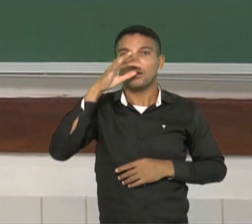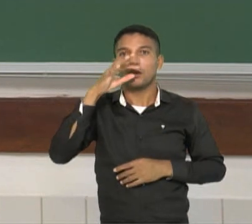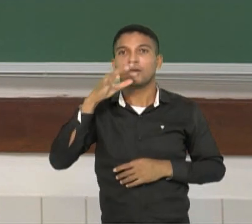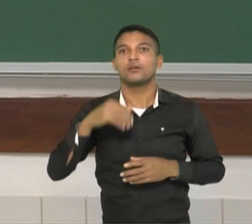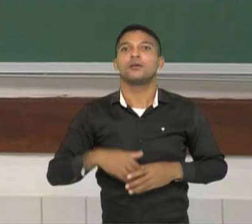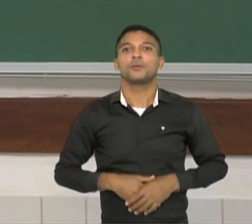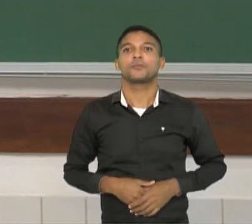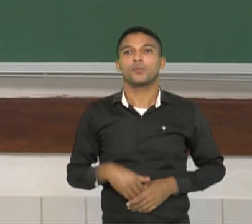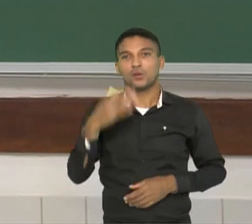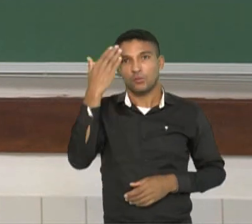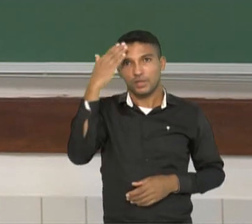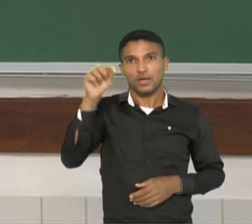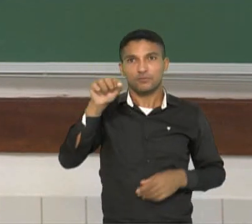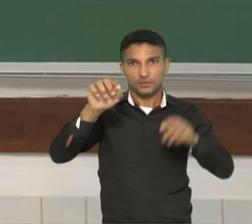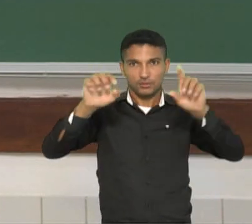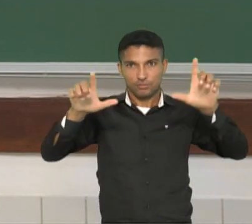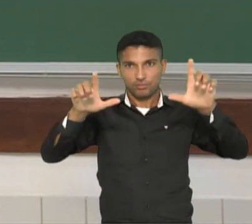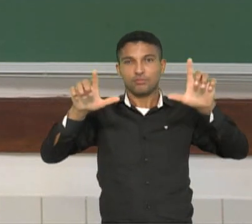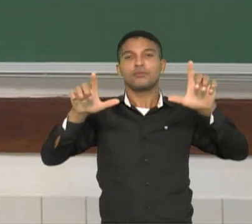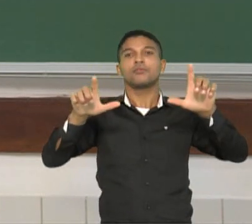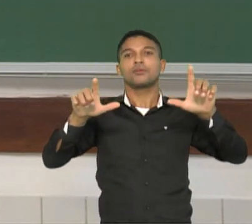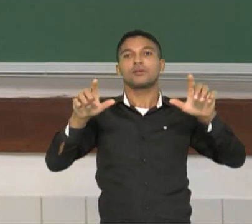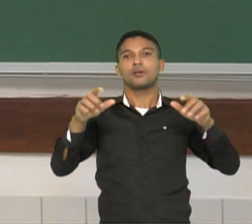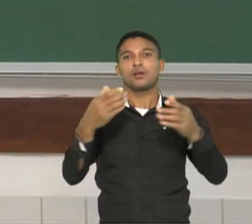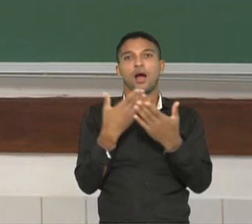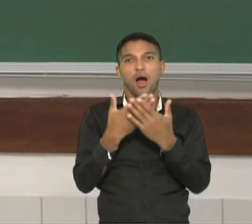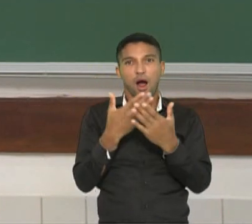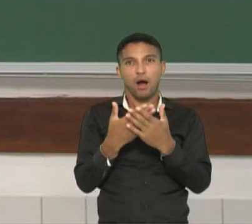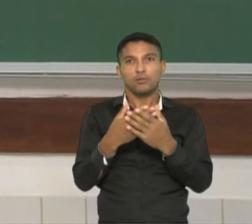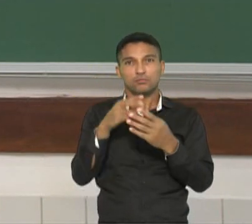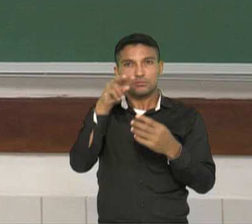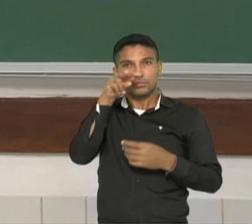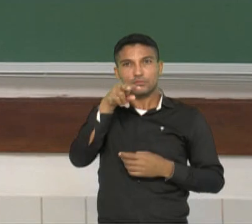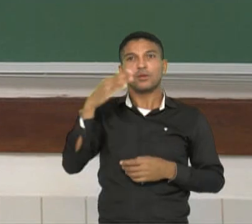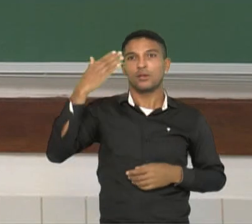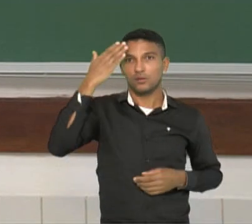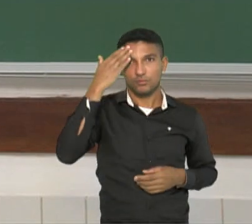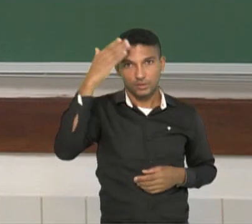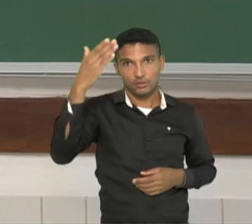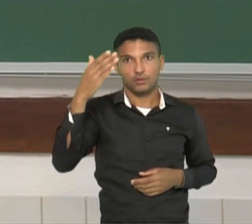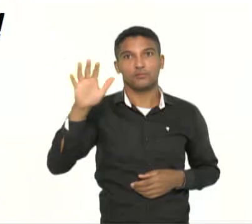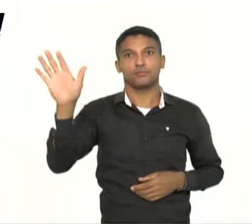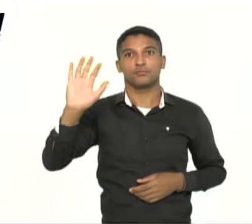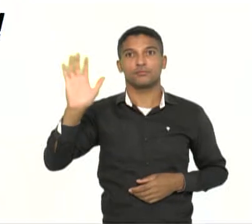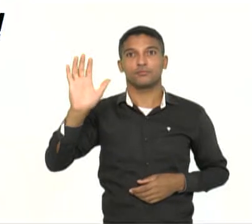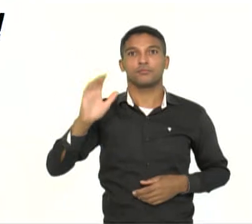na sua casa, no seu local de trabalho, onde quer que você esteja. Nosso muito obrigado e até a próxima aula.